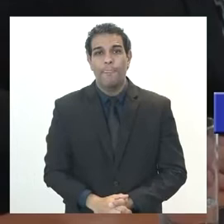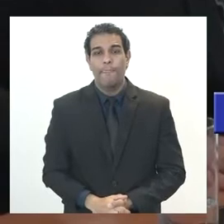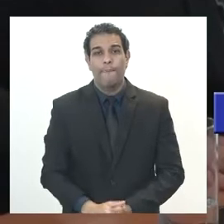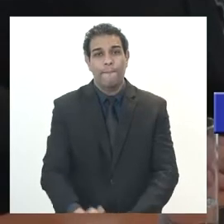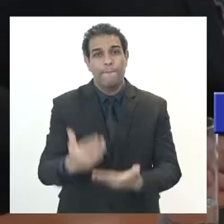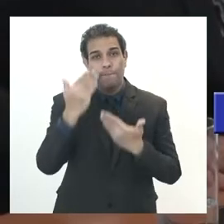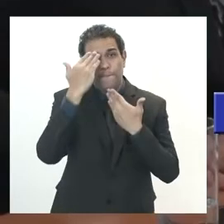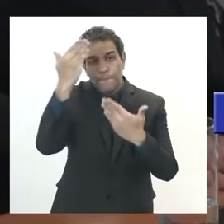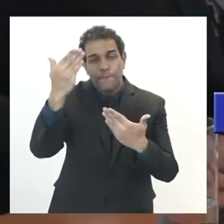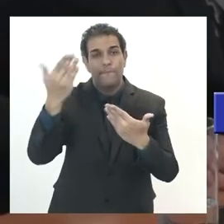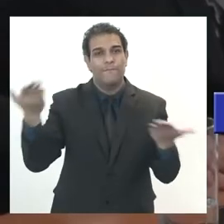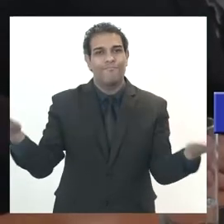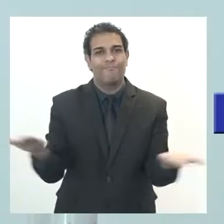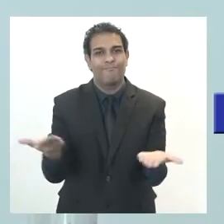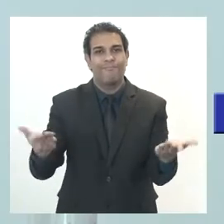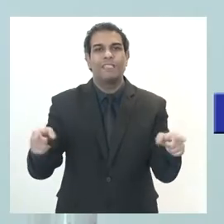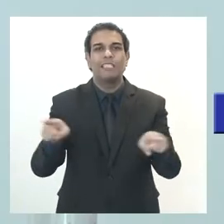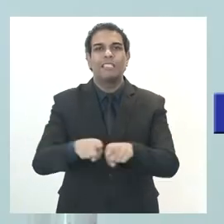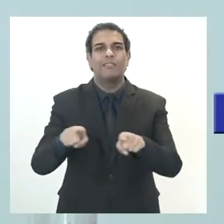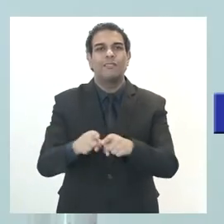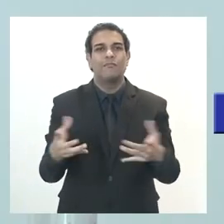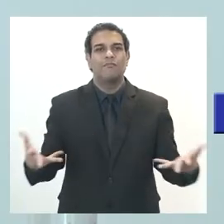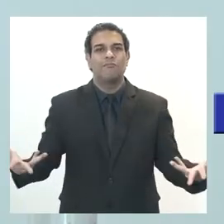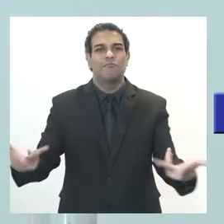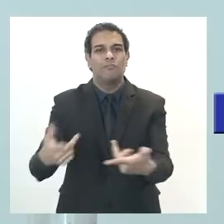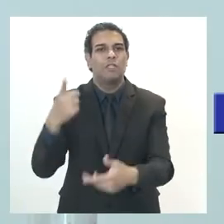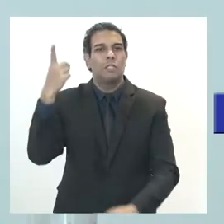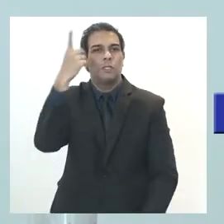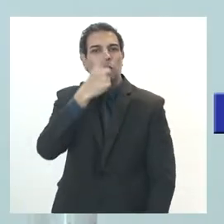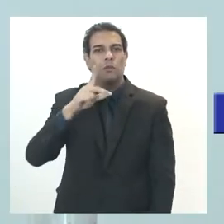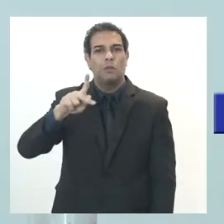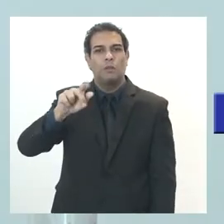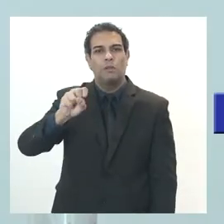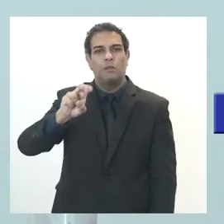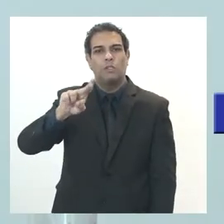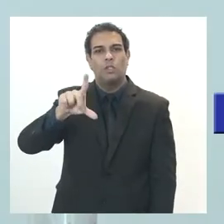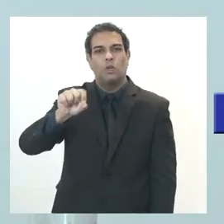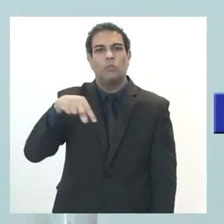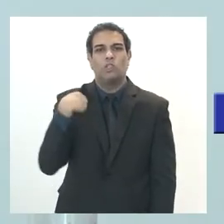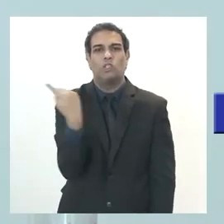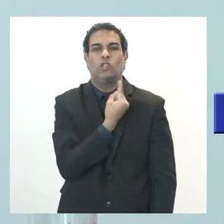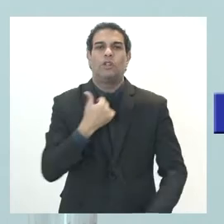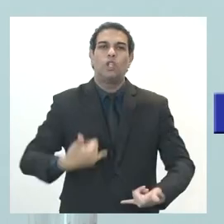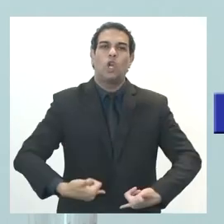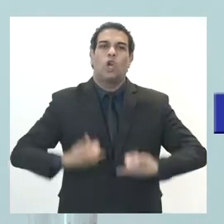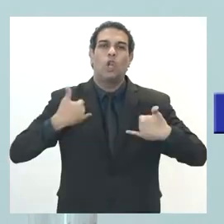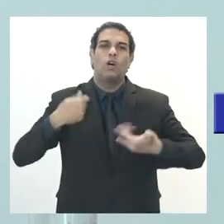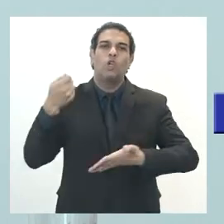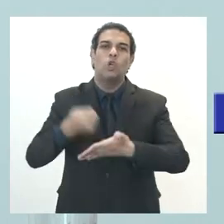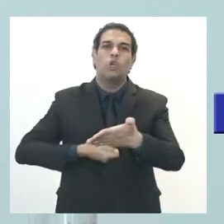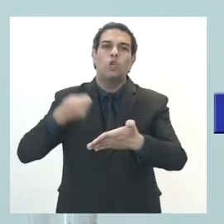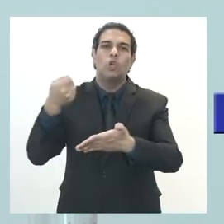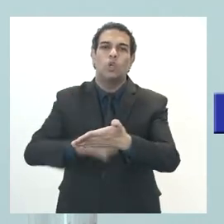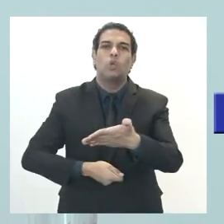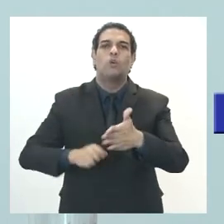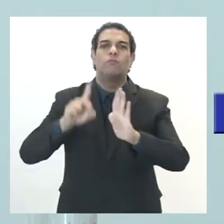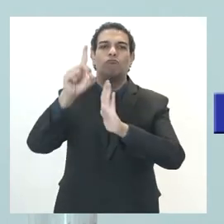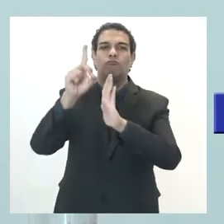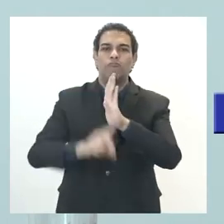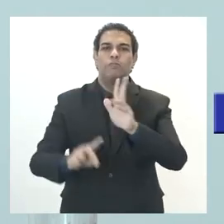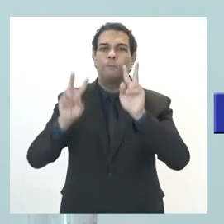a fazer pau Agradeço pelo convite pela brilhante iniciativa do nobre deputado federal Paulo Ramos que muito nos orgulha na e cansavam Batalha dos